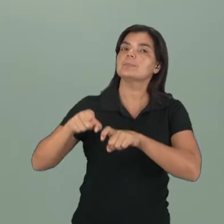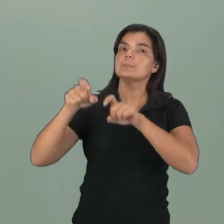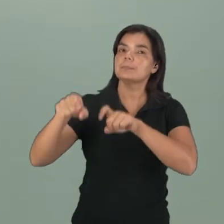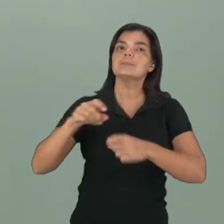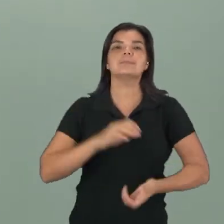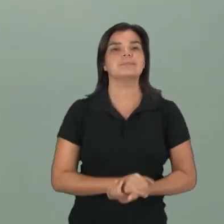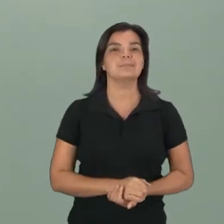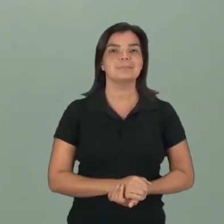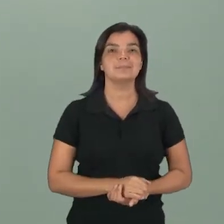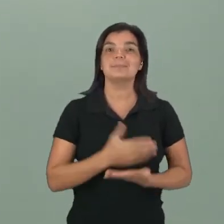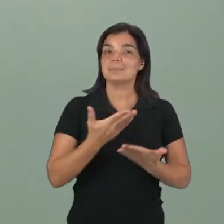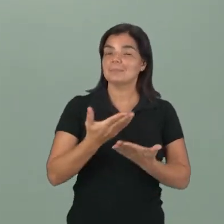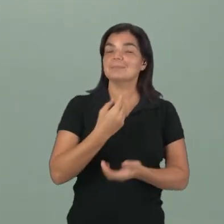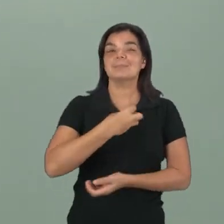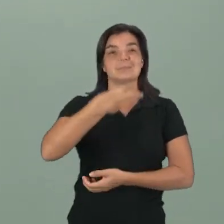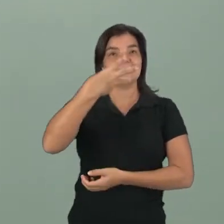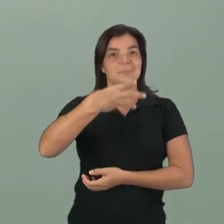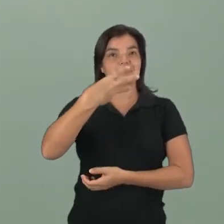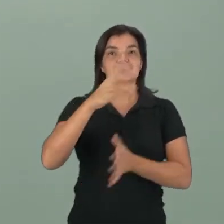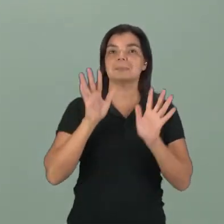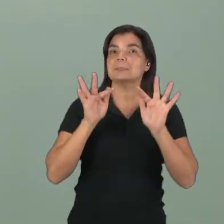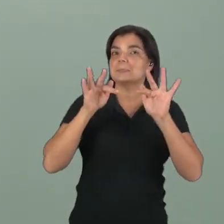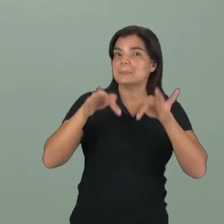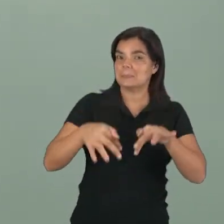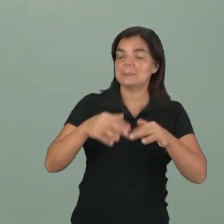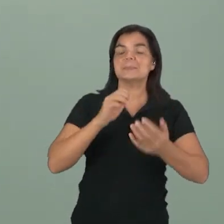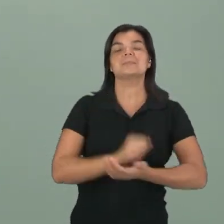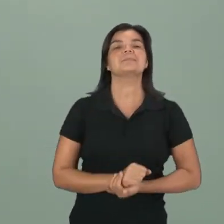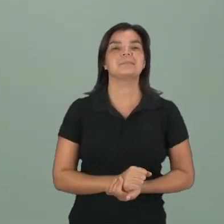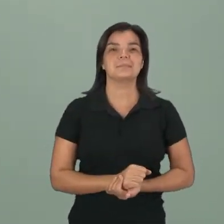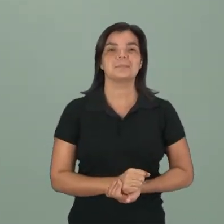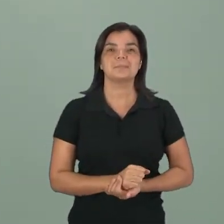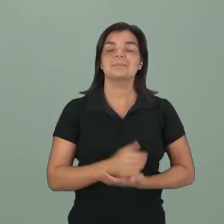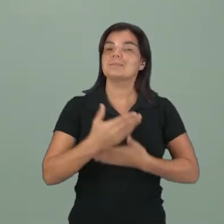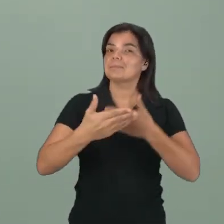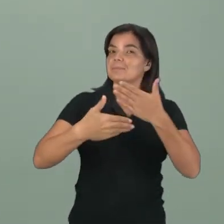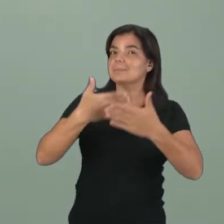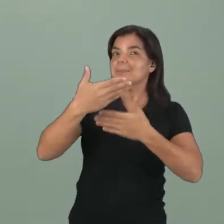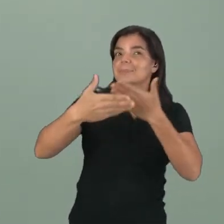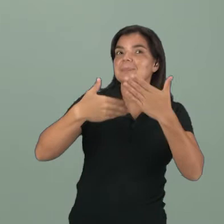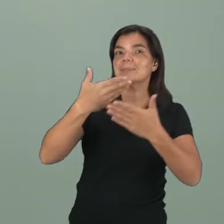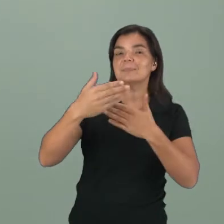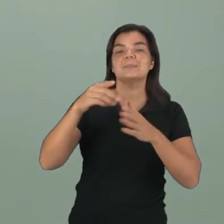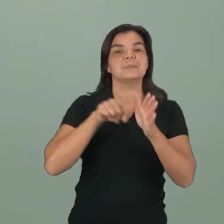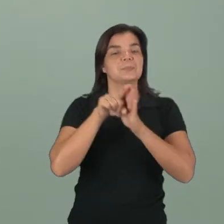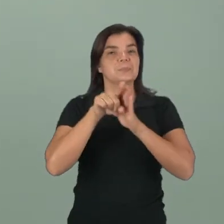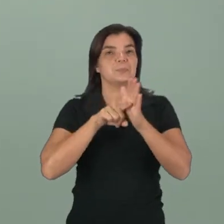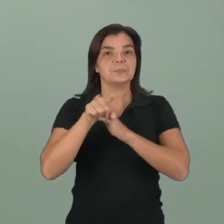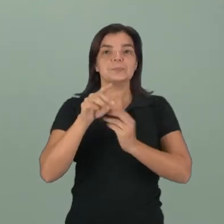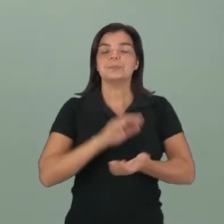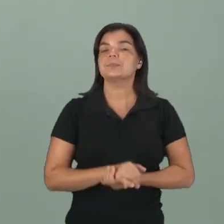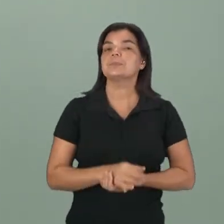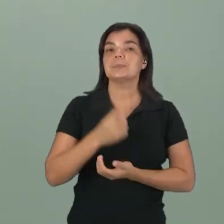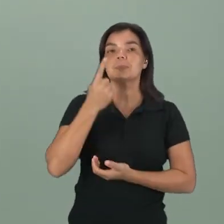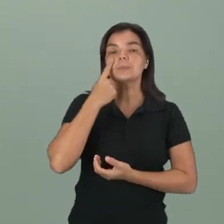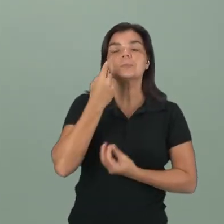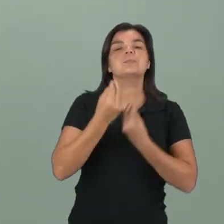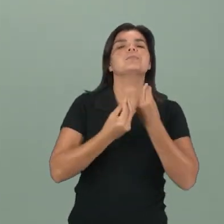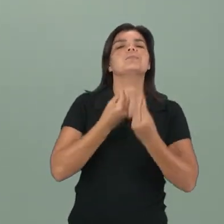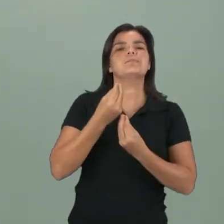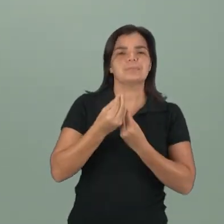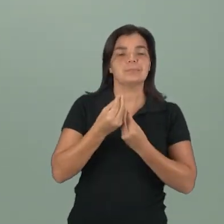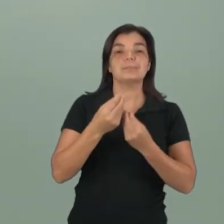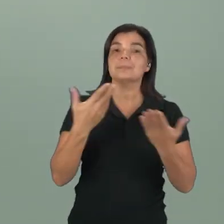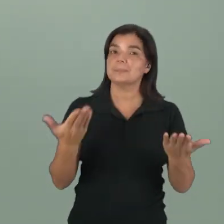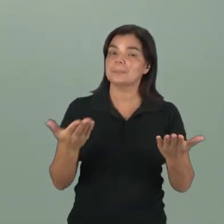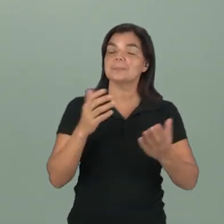rurais. É a parte 3 para finalizar esse ciclo desse desenvolvimento científico. Então vamos ver o que tem